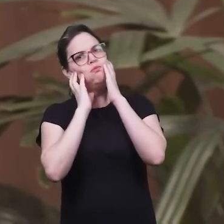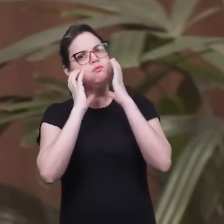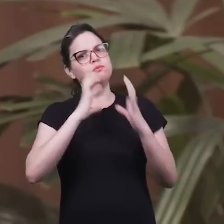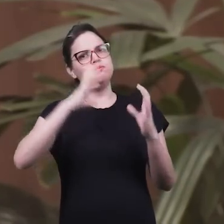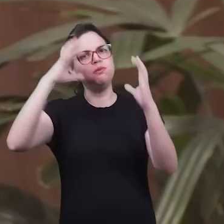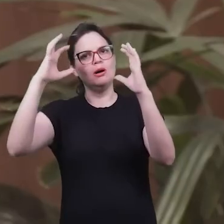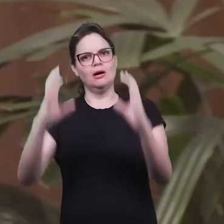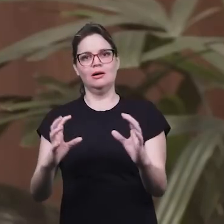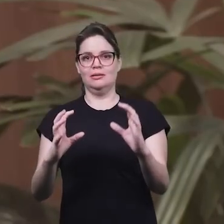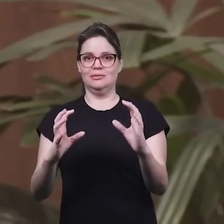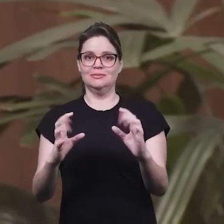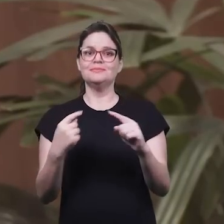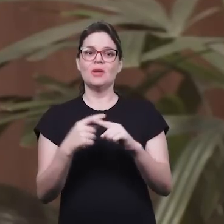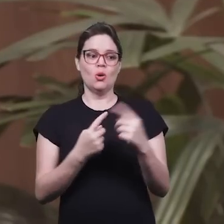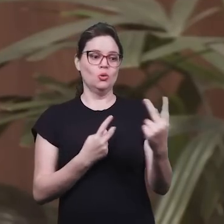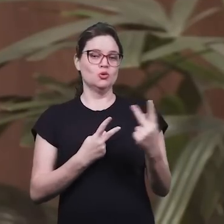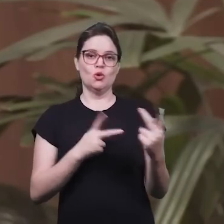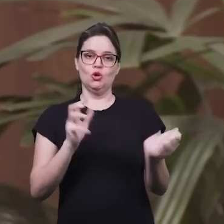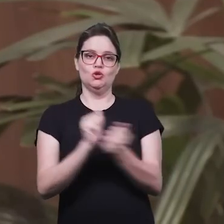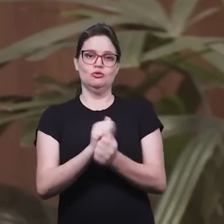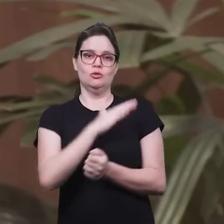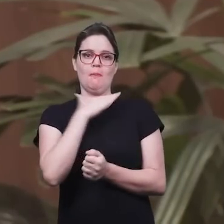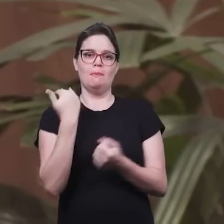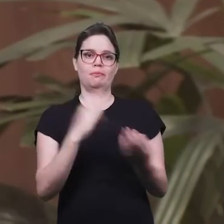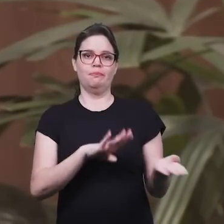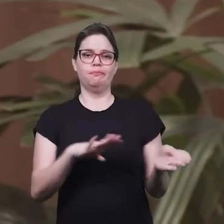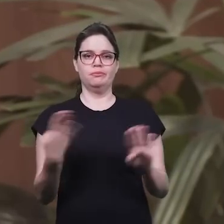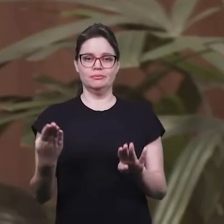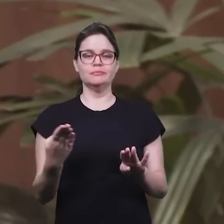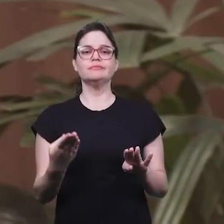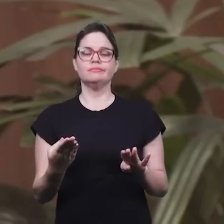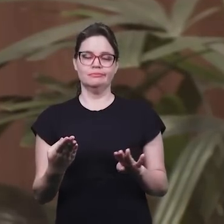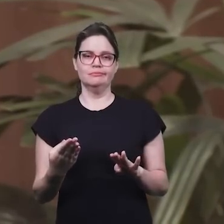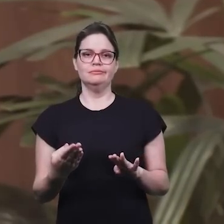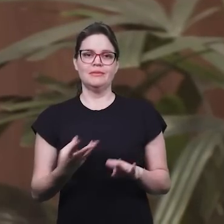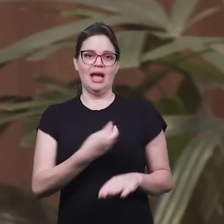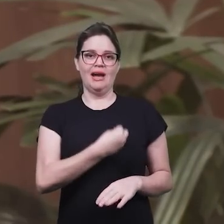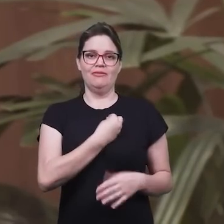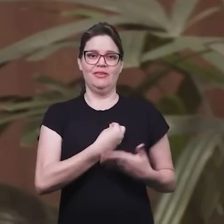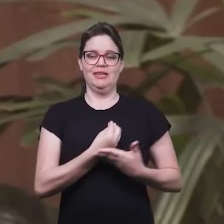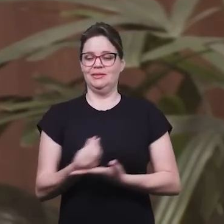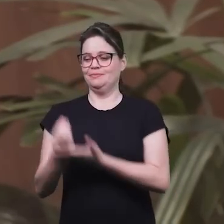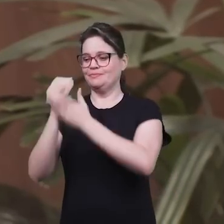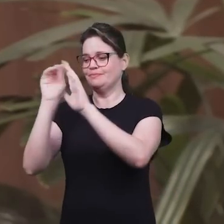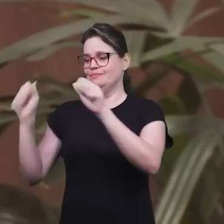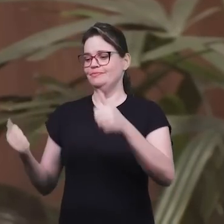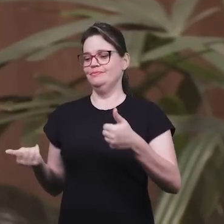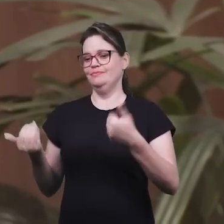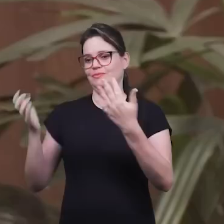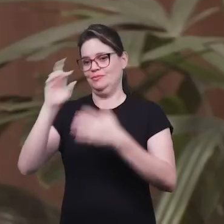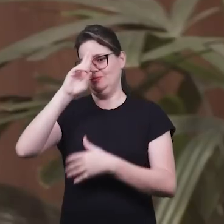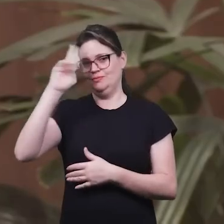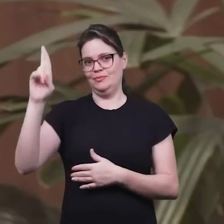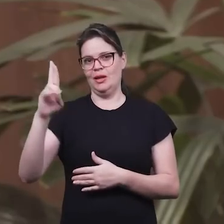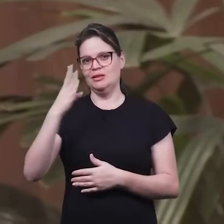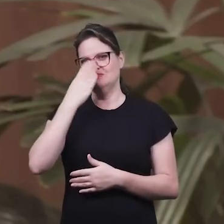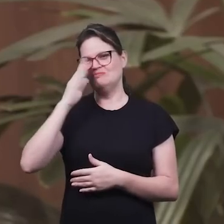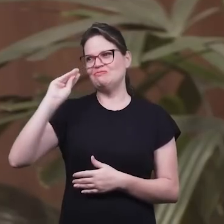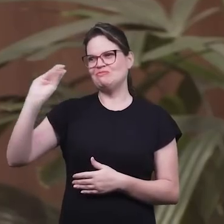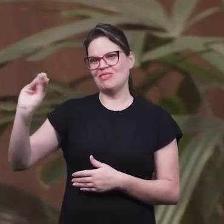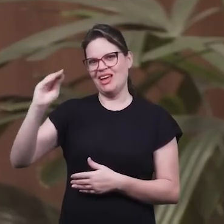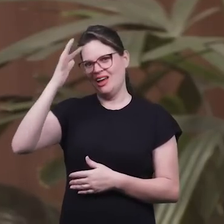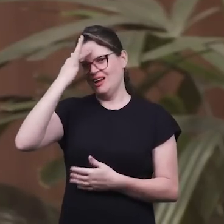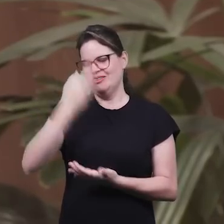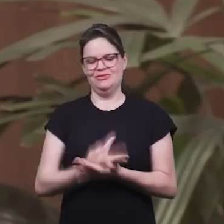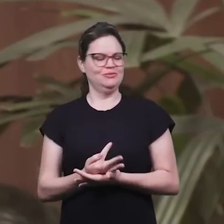de Tiago se torna irmão. E os dois, em testemunho, entregam a sua vida ao Senhor, mas não negaram a fé. Eu